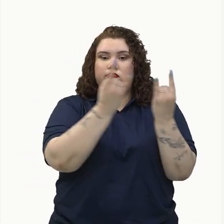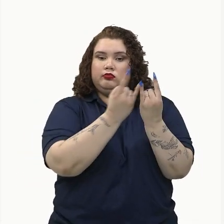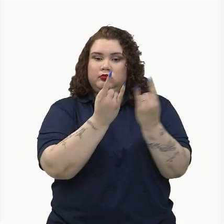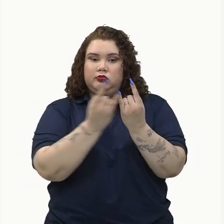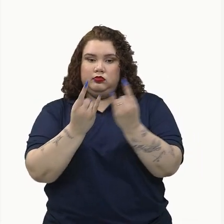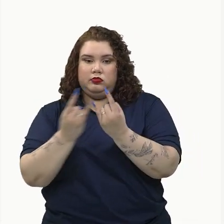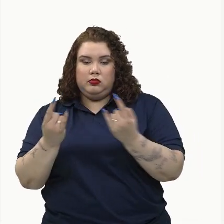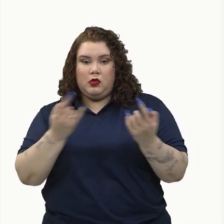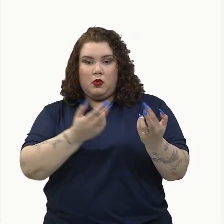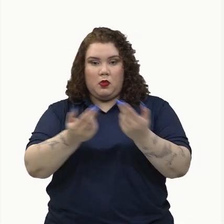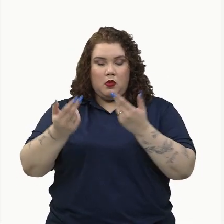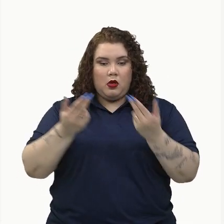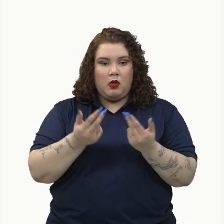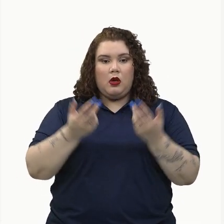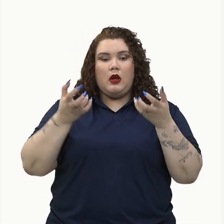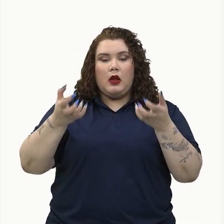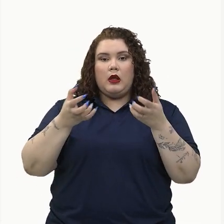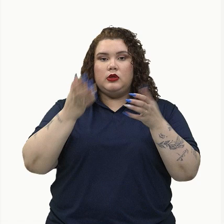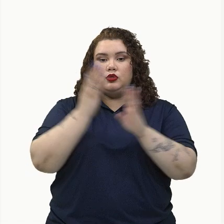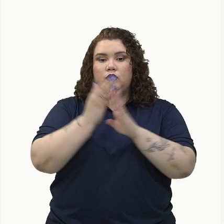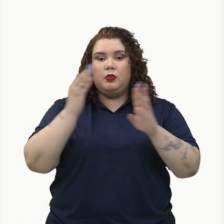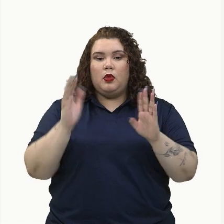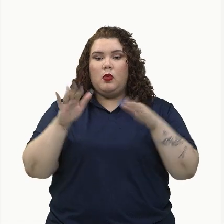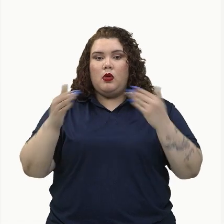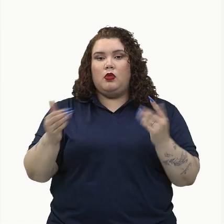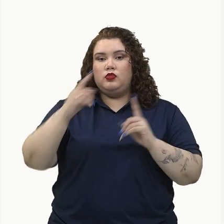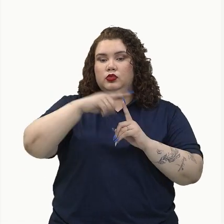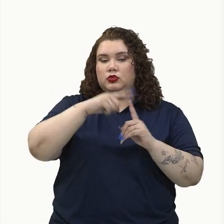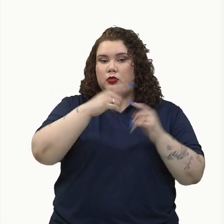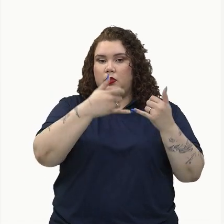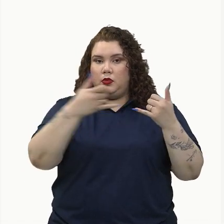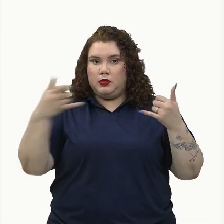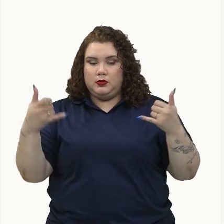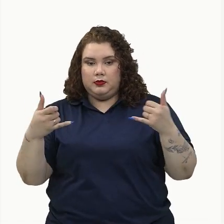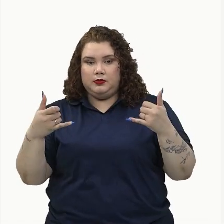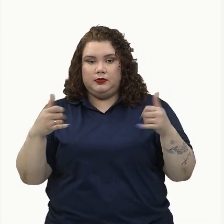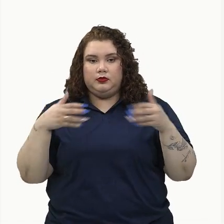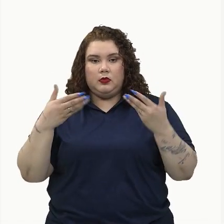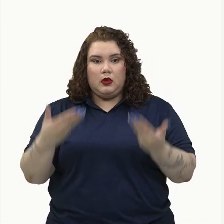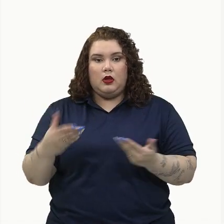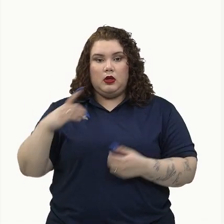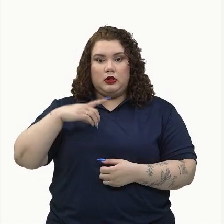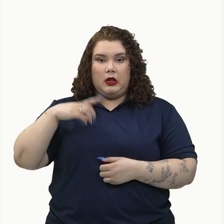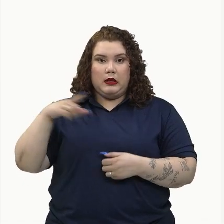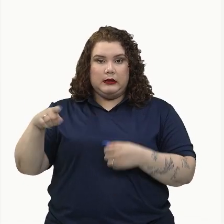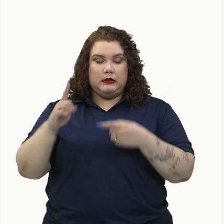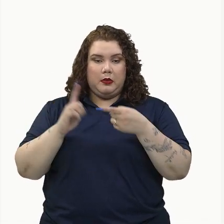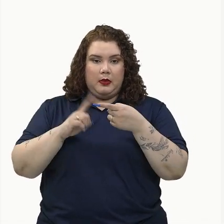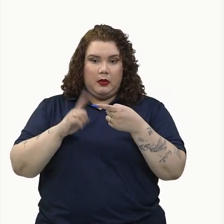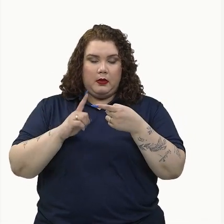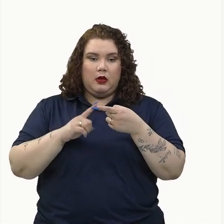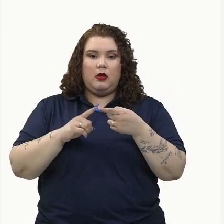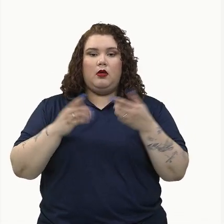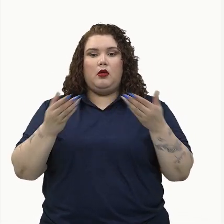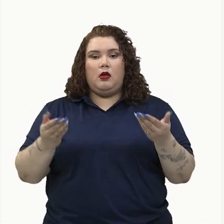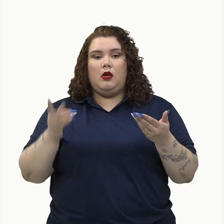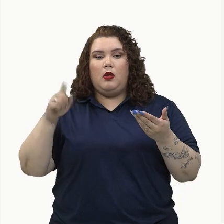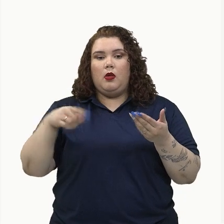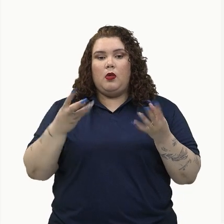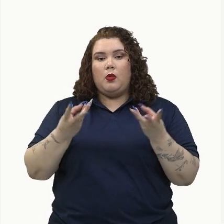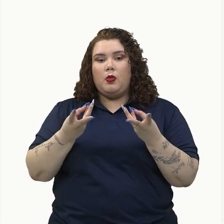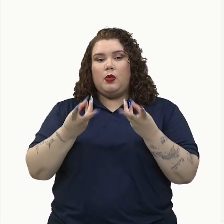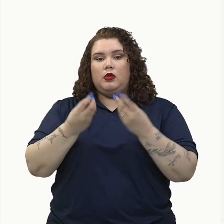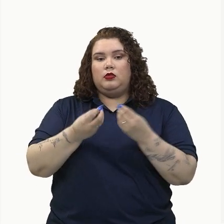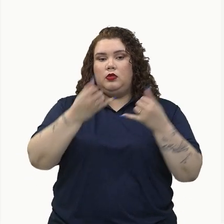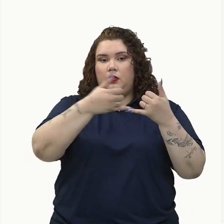ramo em que se deseja determinar o módulo da corrente. Então, quando eu tenho um amperímetro, nada mais é do que ele vai medir a